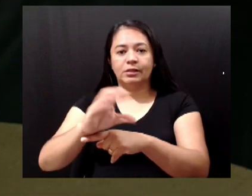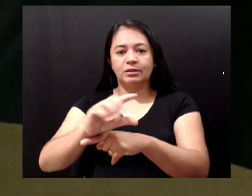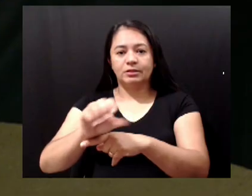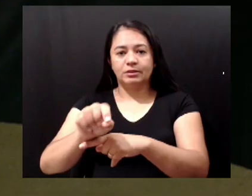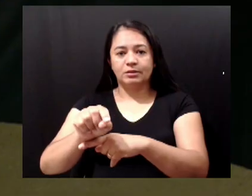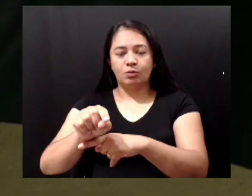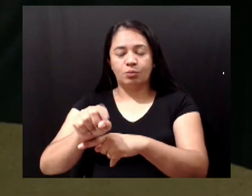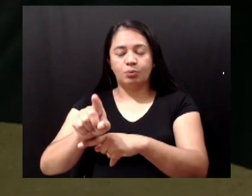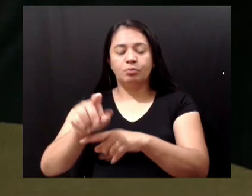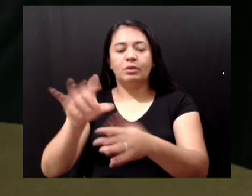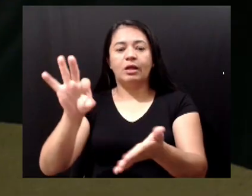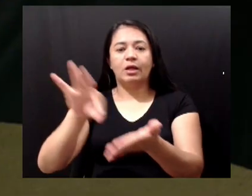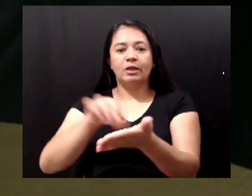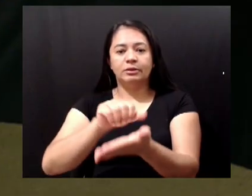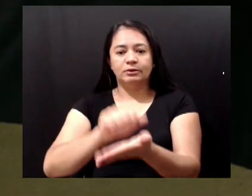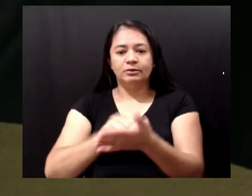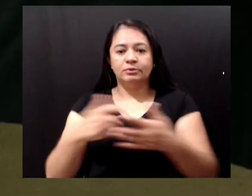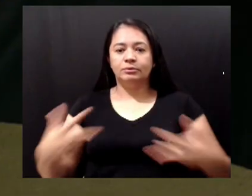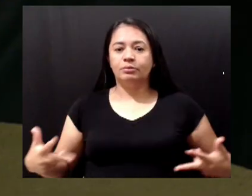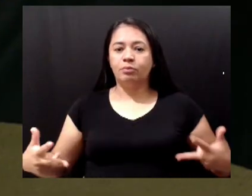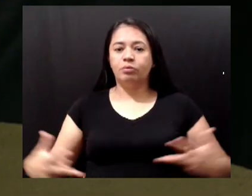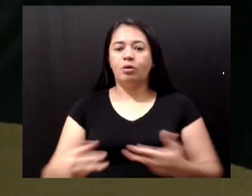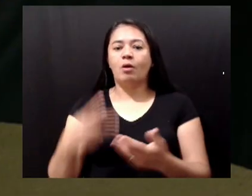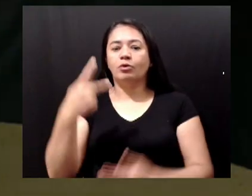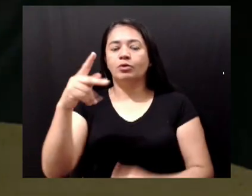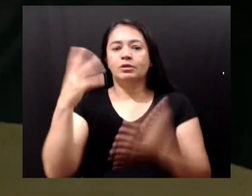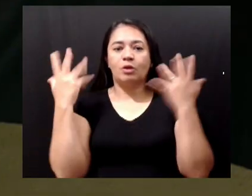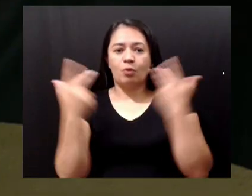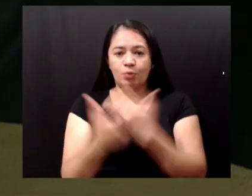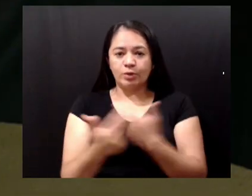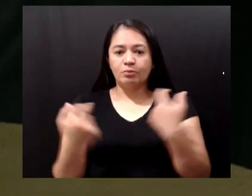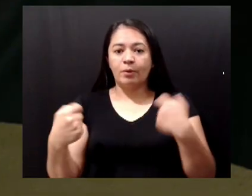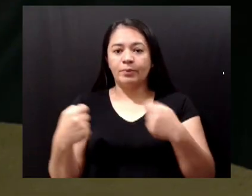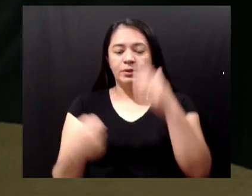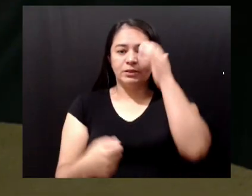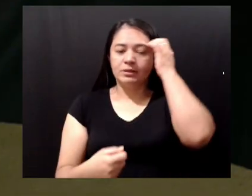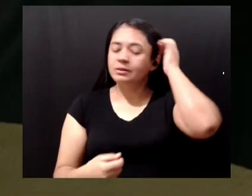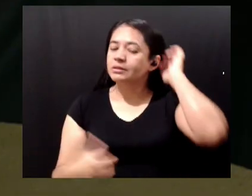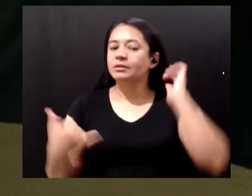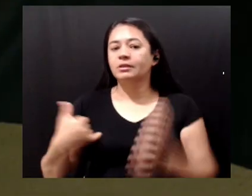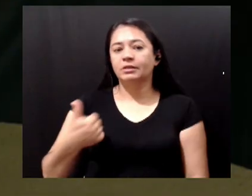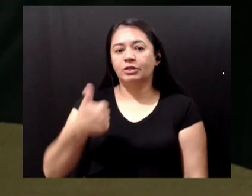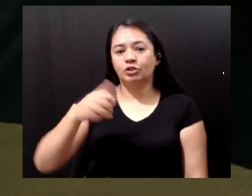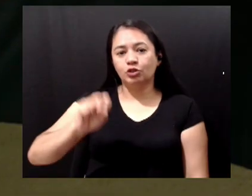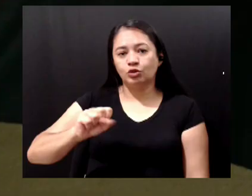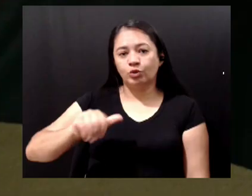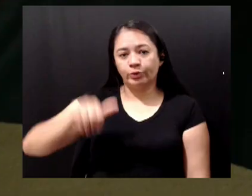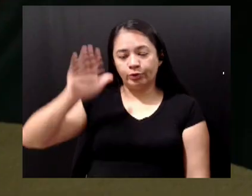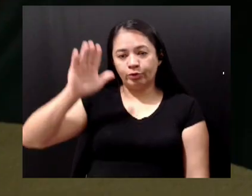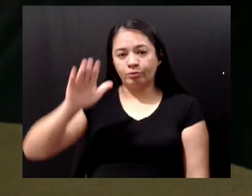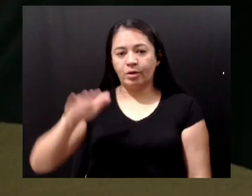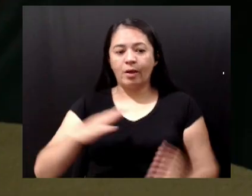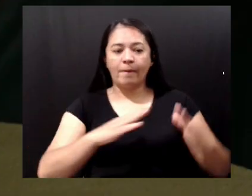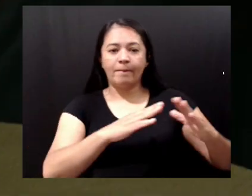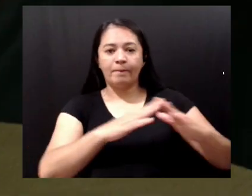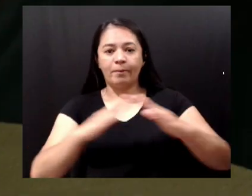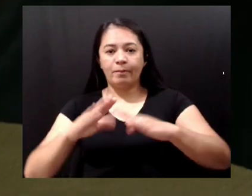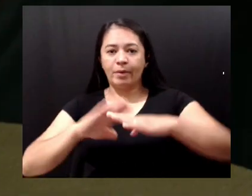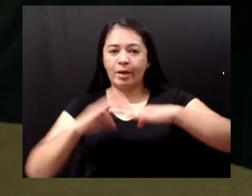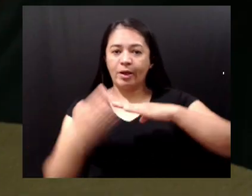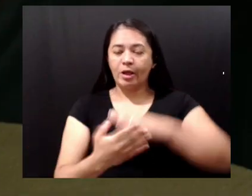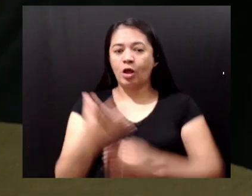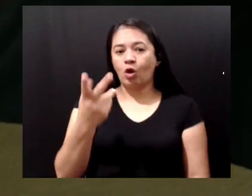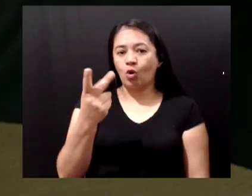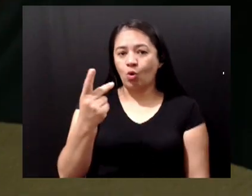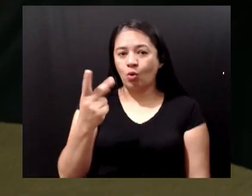de castração do seu pet. É necessário ter mais de 18 anos, residir em um dos 12 bairros contemplados ali